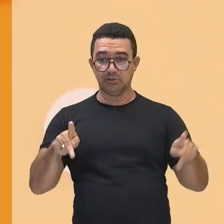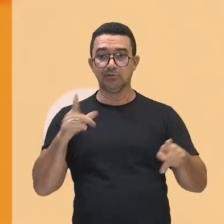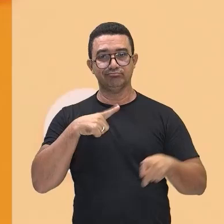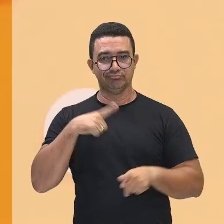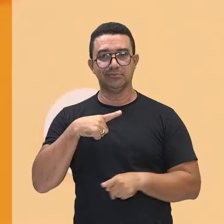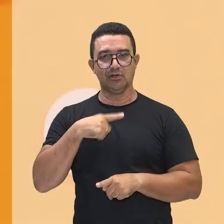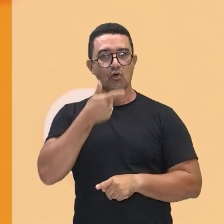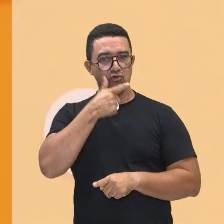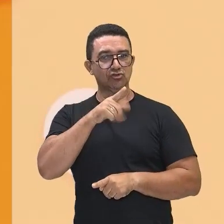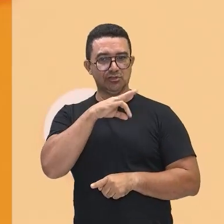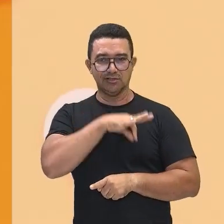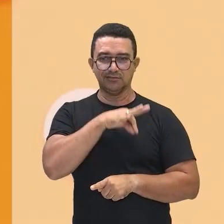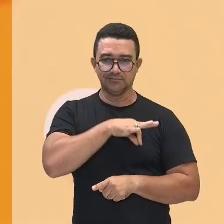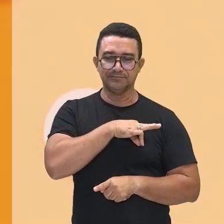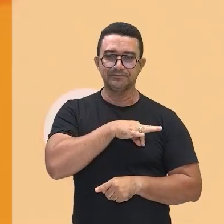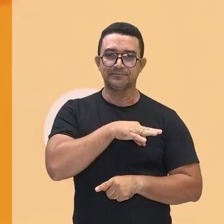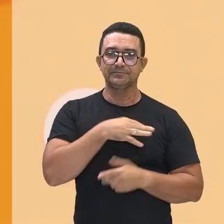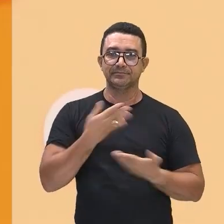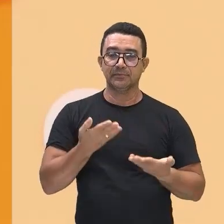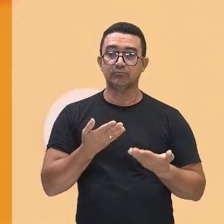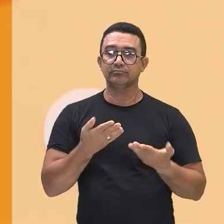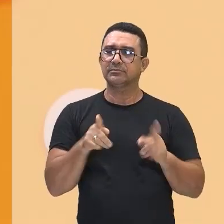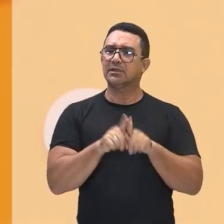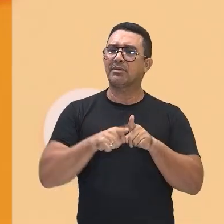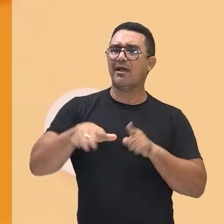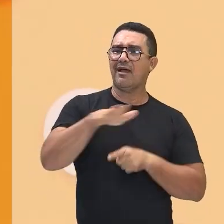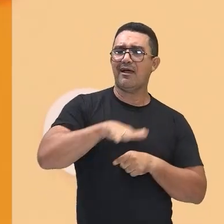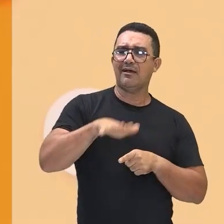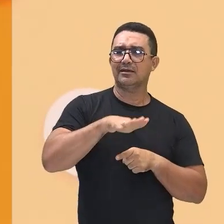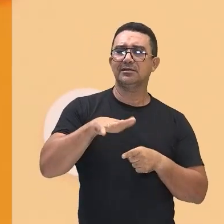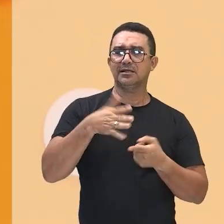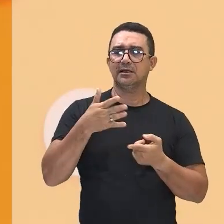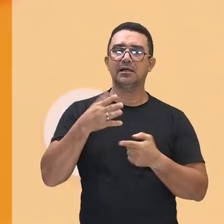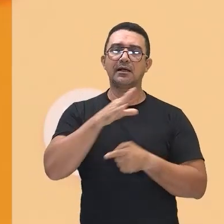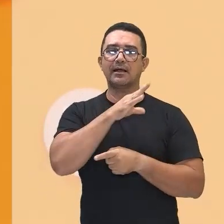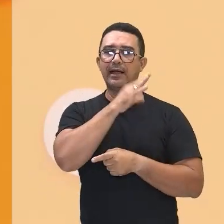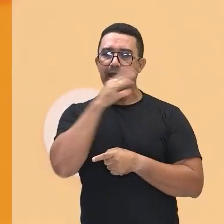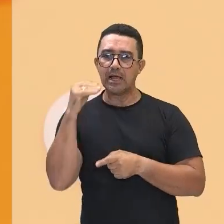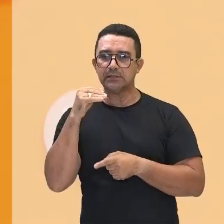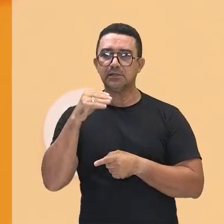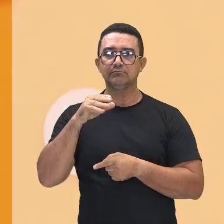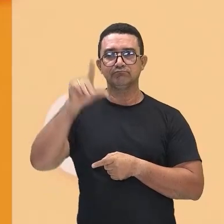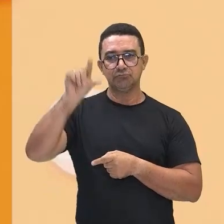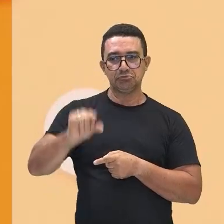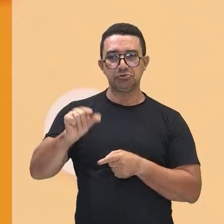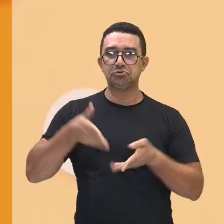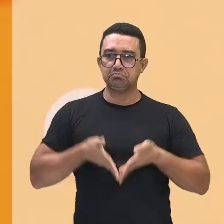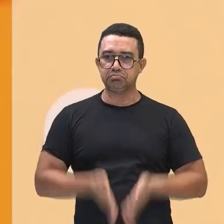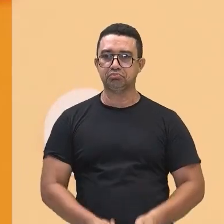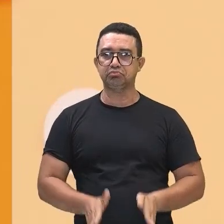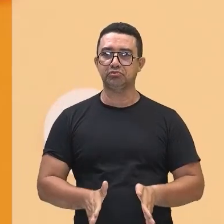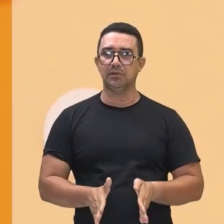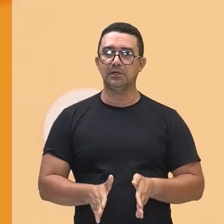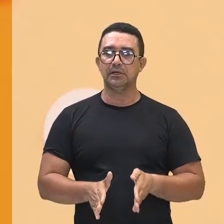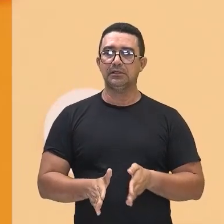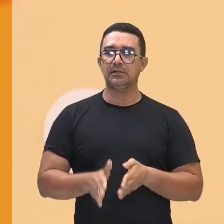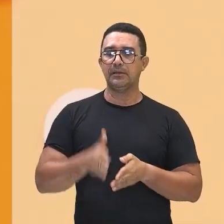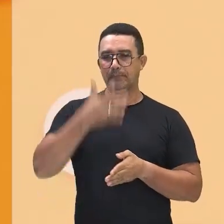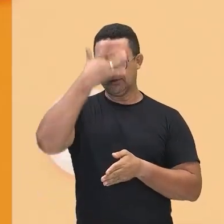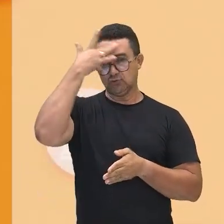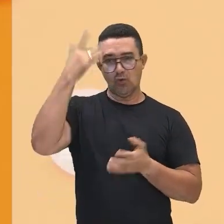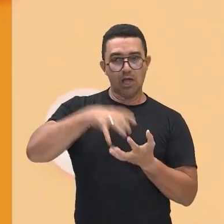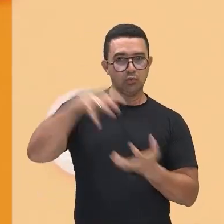que a quantidade de crianças está diminuindo, a taxa de natalidade está diminuindo, a taxa de pessoas adultas